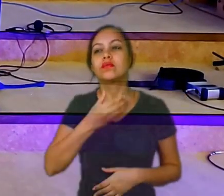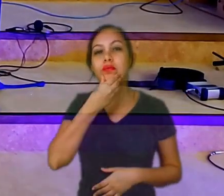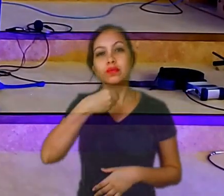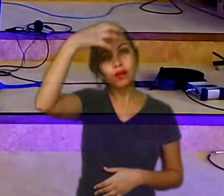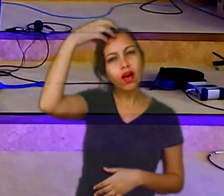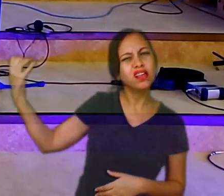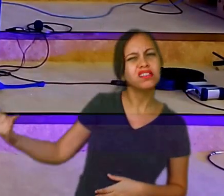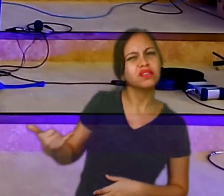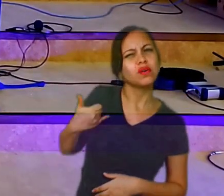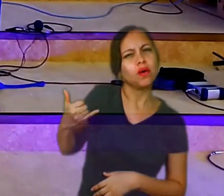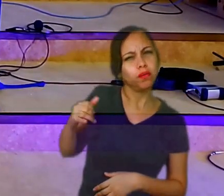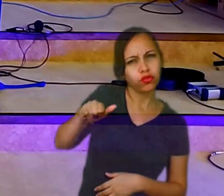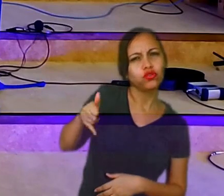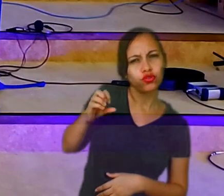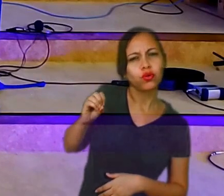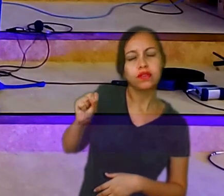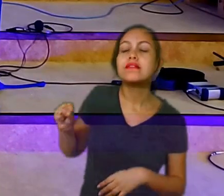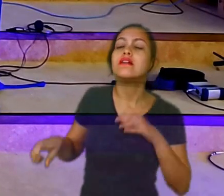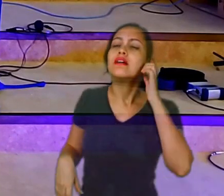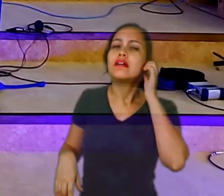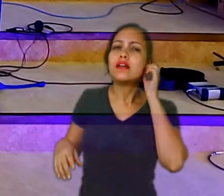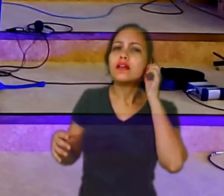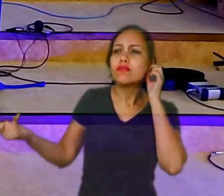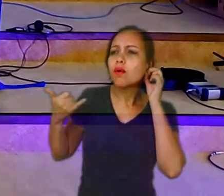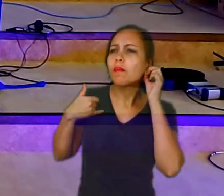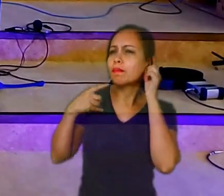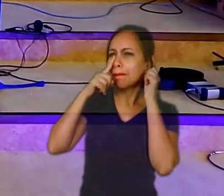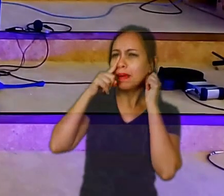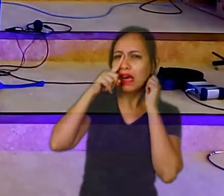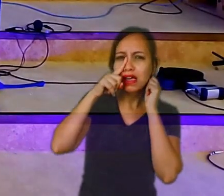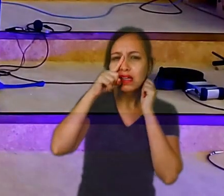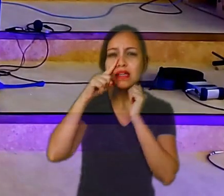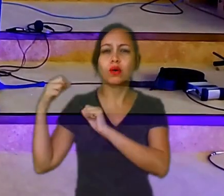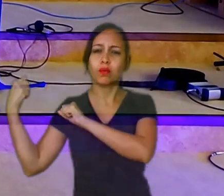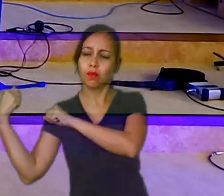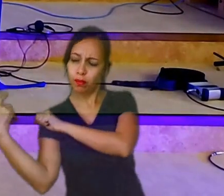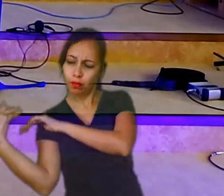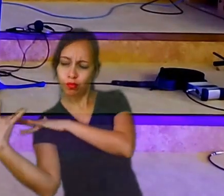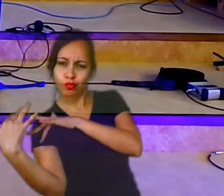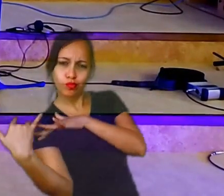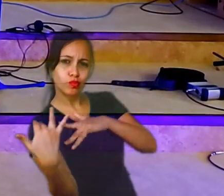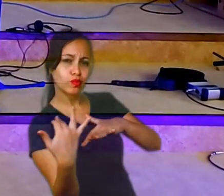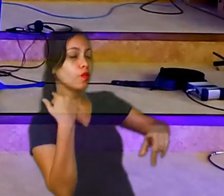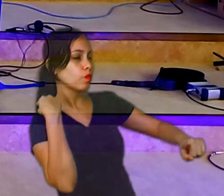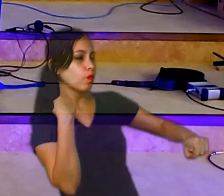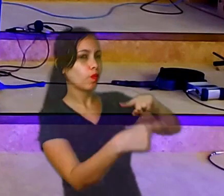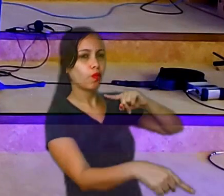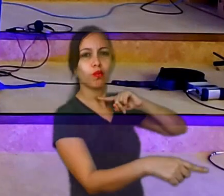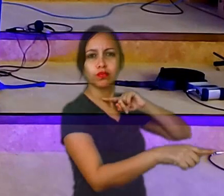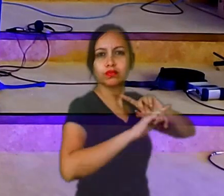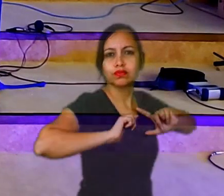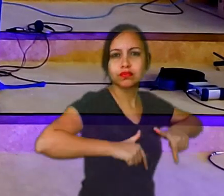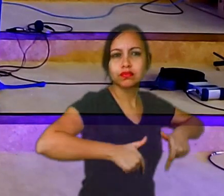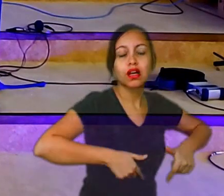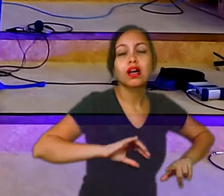foi informado do perigo, da multidão que vinha contra Israel, ele